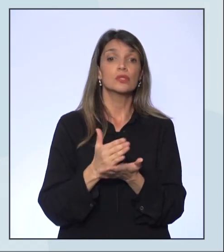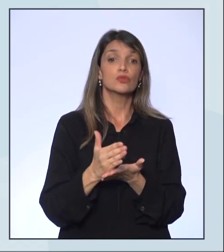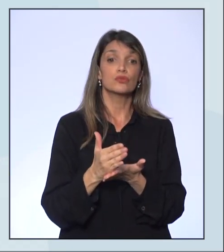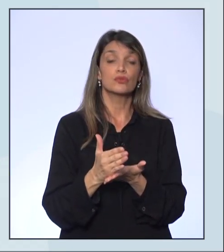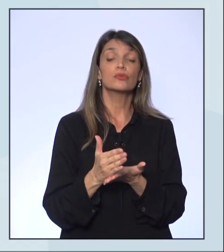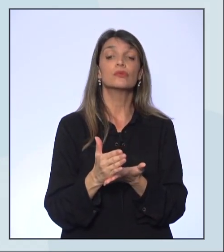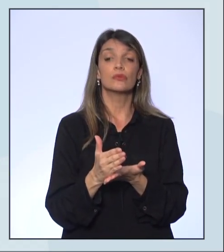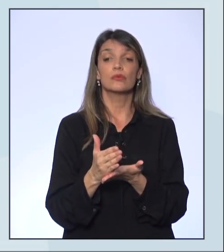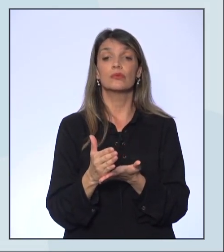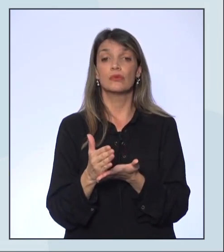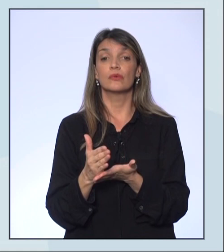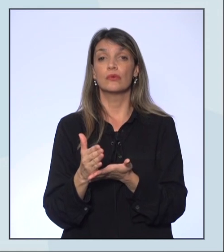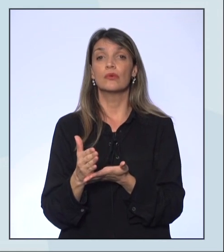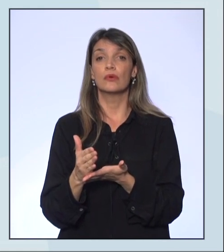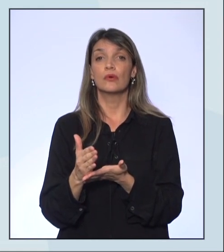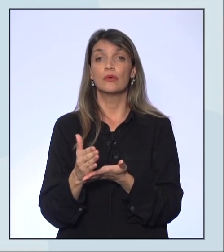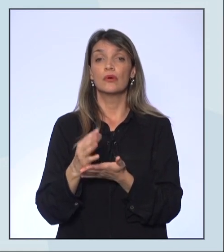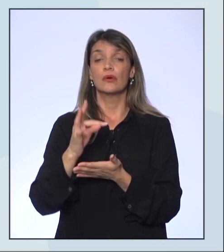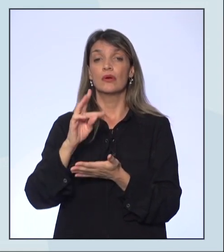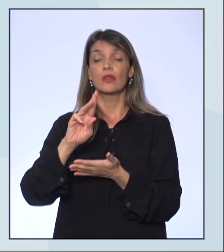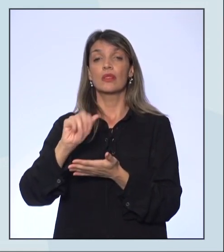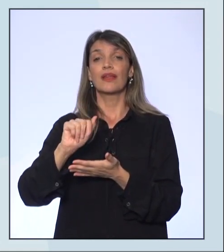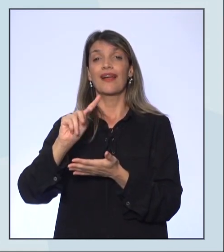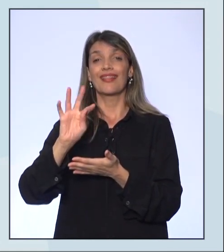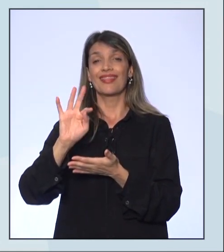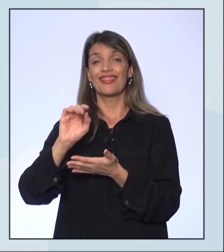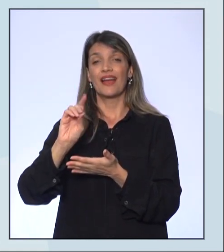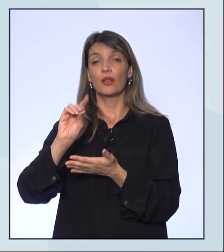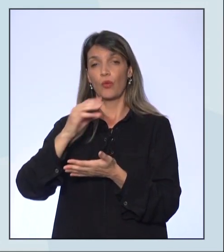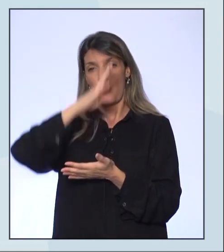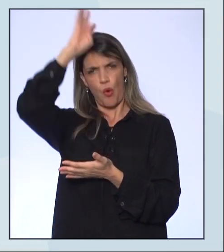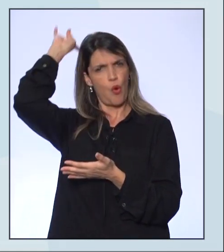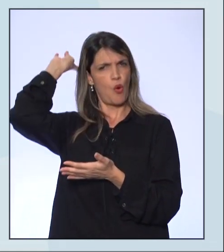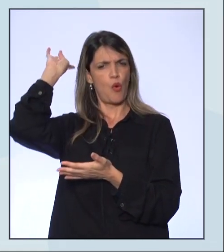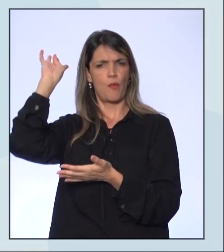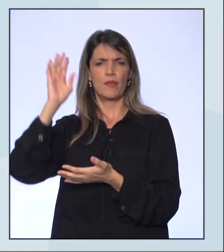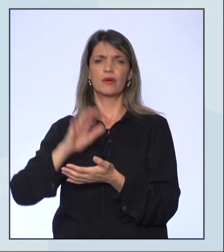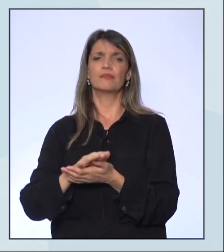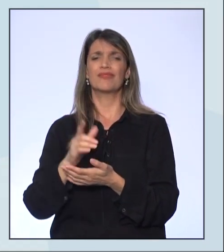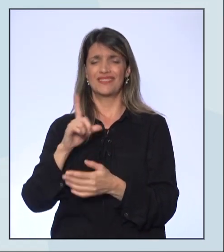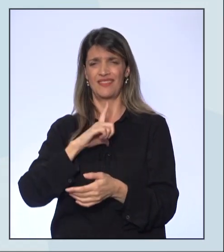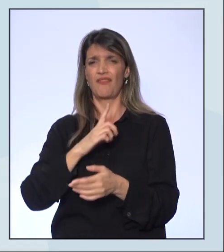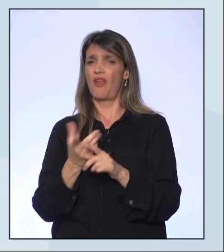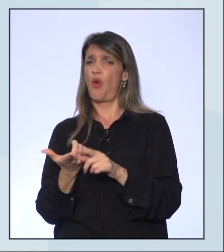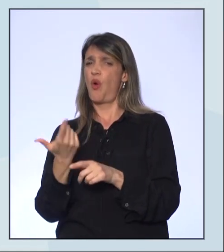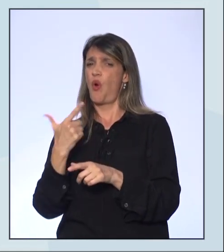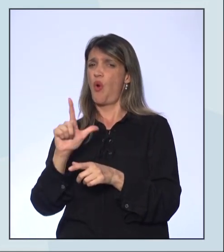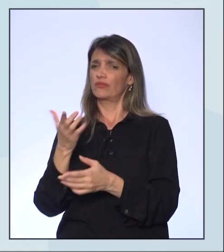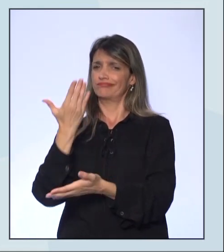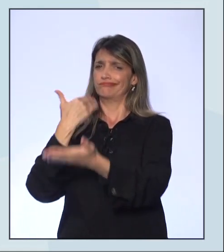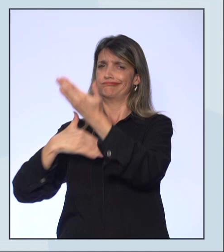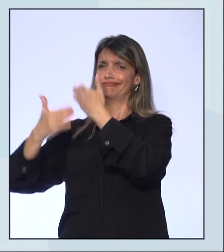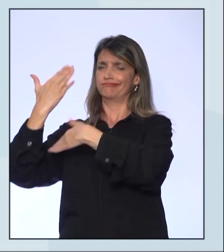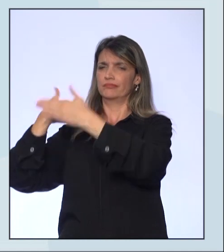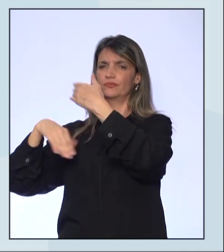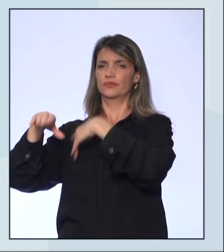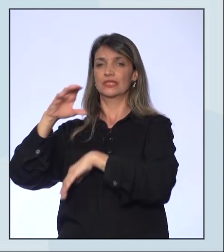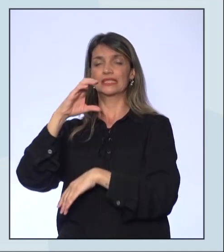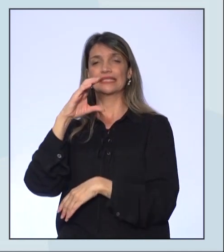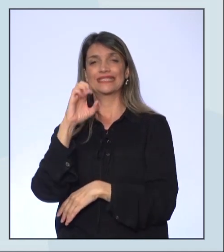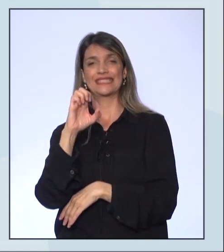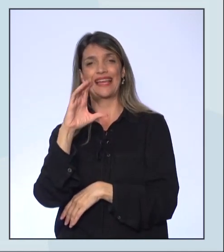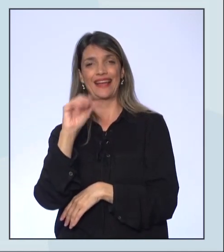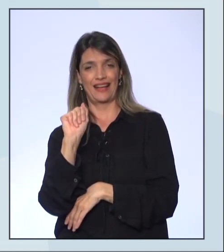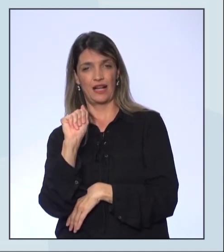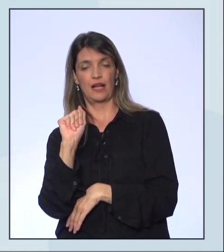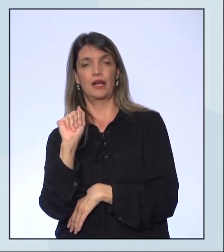realidade, começando pelo Tratado de Roma em 1957, nós tivemos tratados anteriores, né? Nós tivemos o SECA, né, que era o tratado